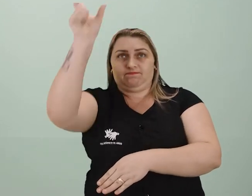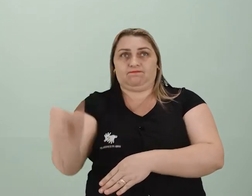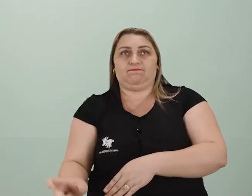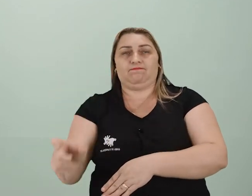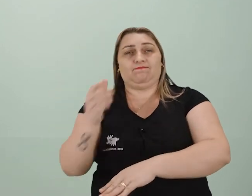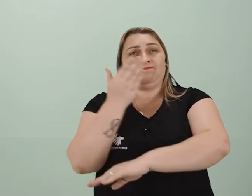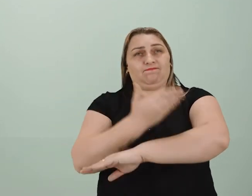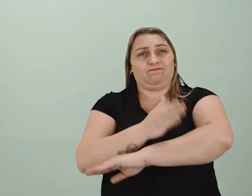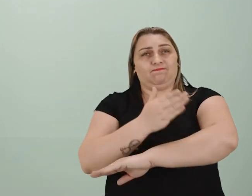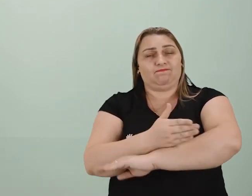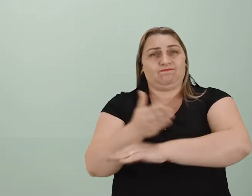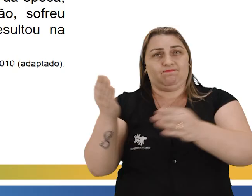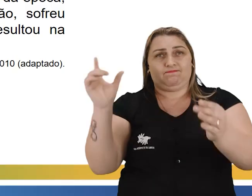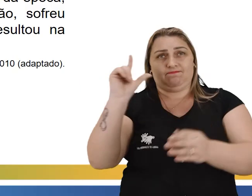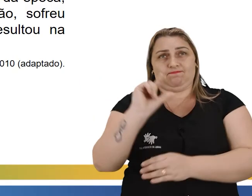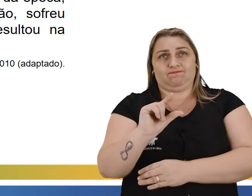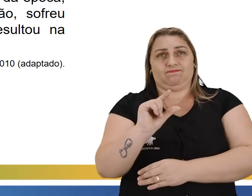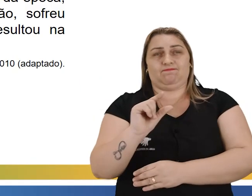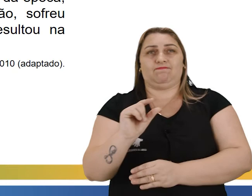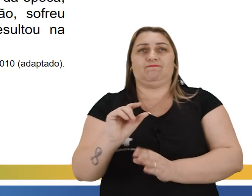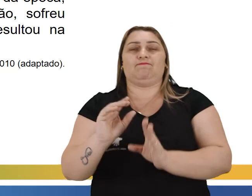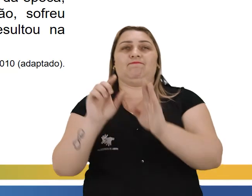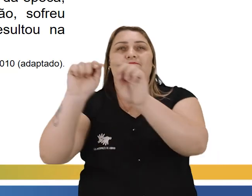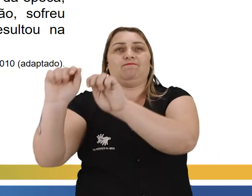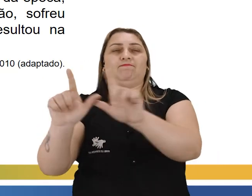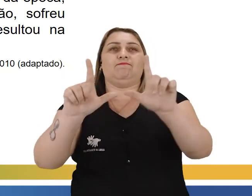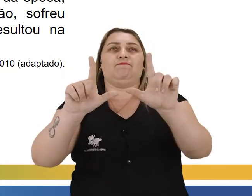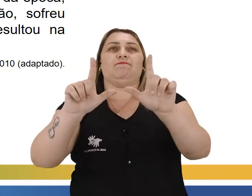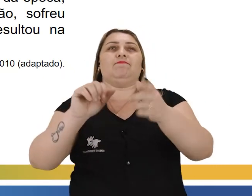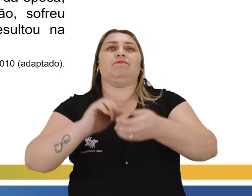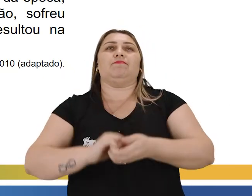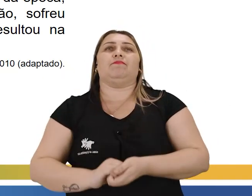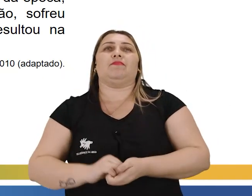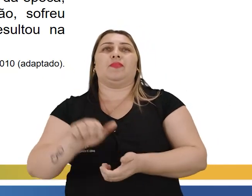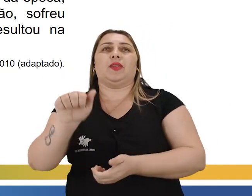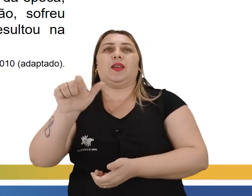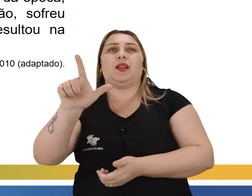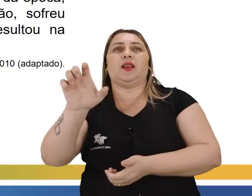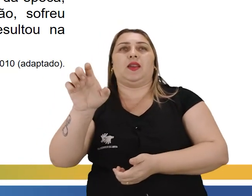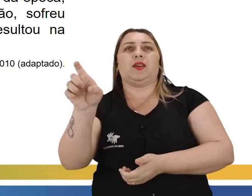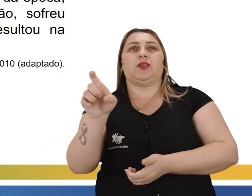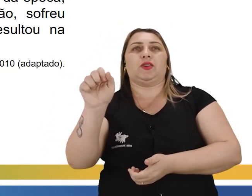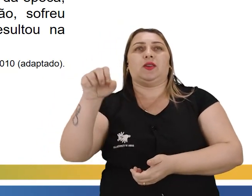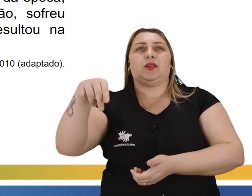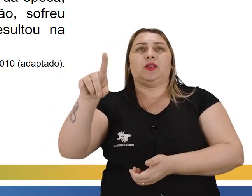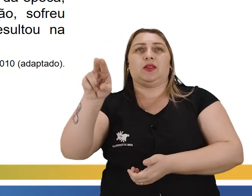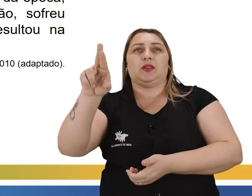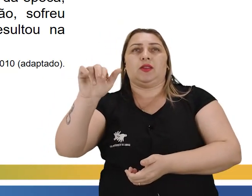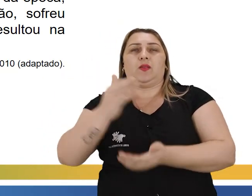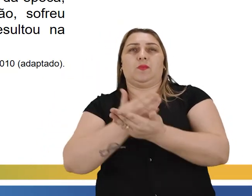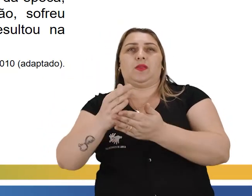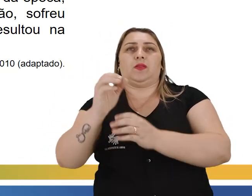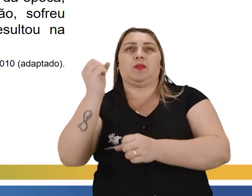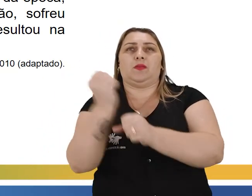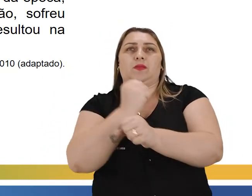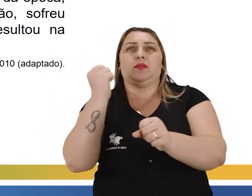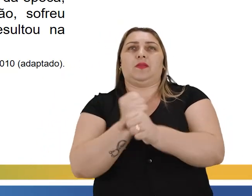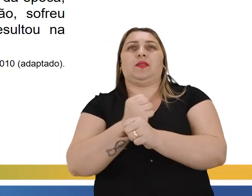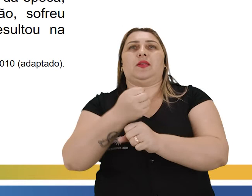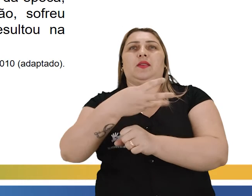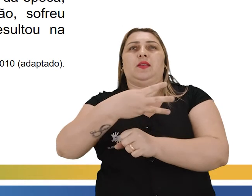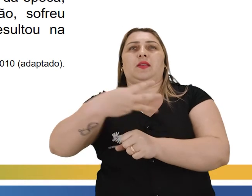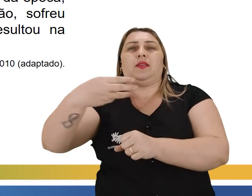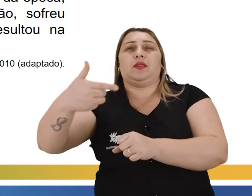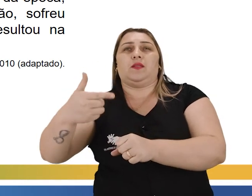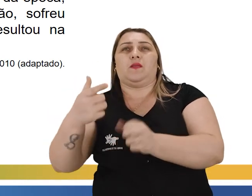Vamos exercitar um pouquinho? Vejamos a tela, né? Alexandria começou a ser construída em 332